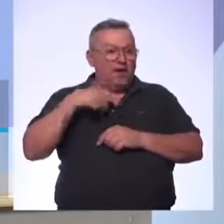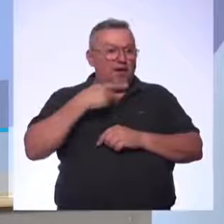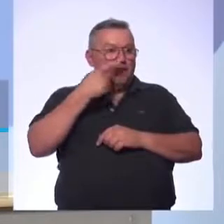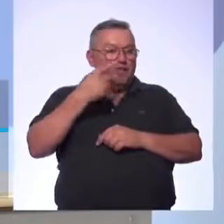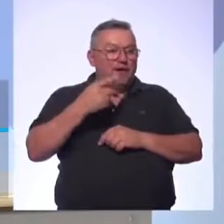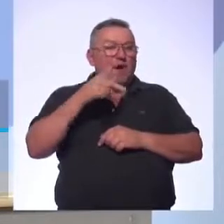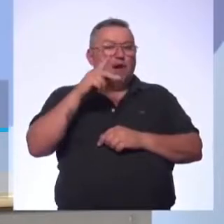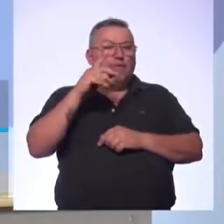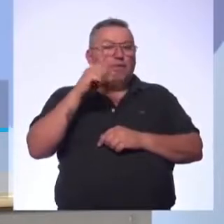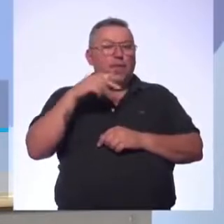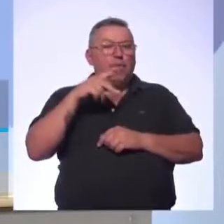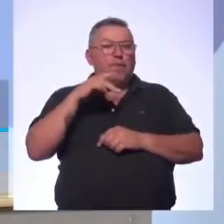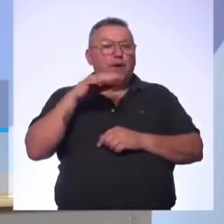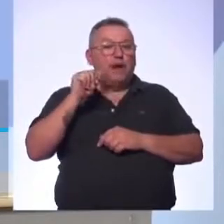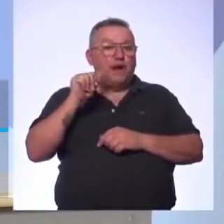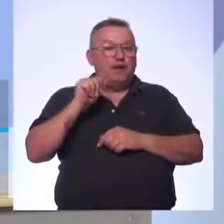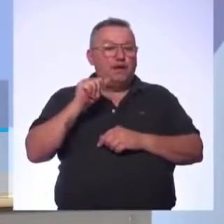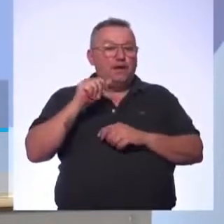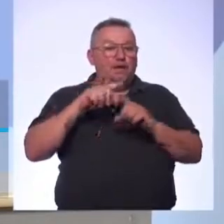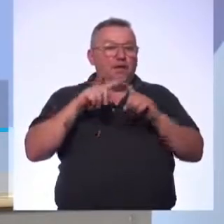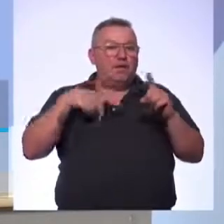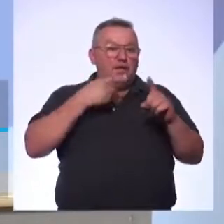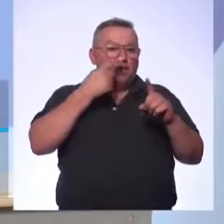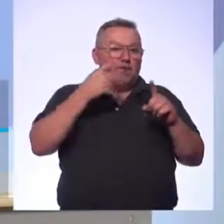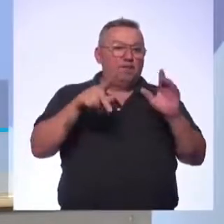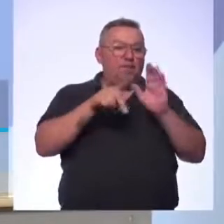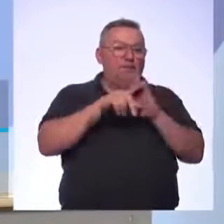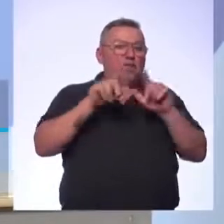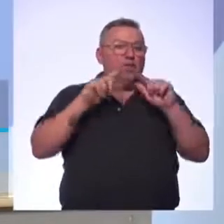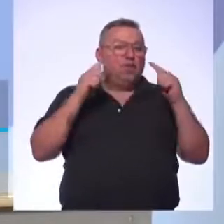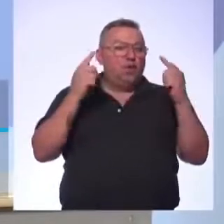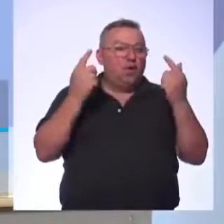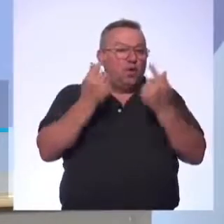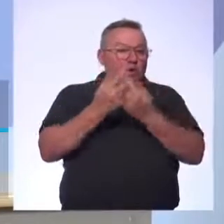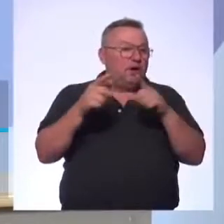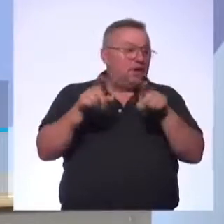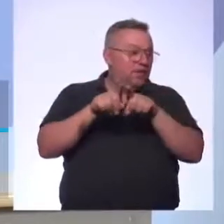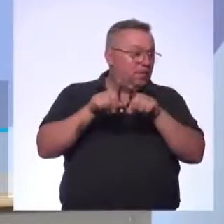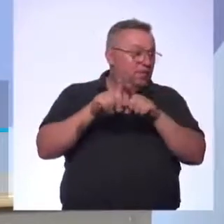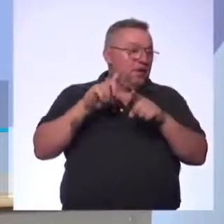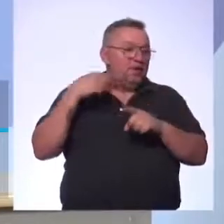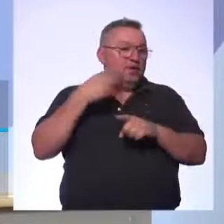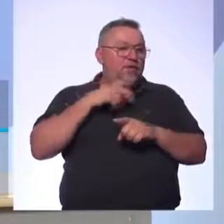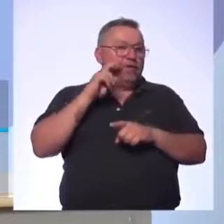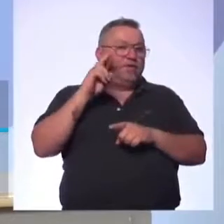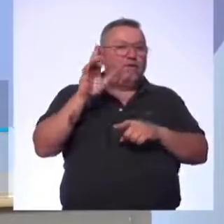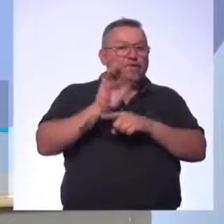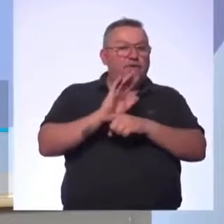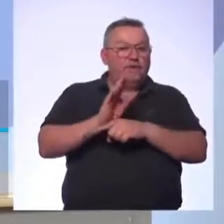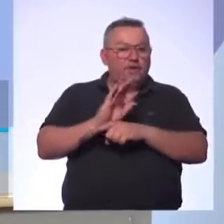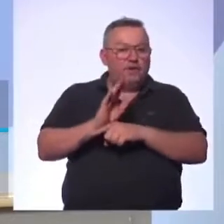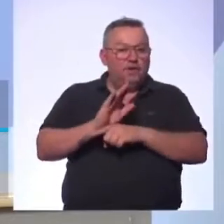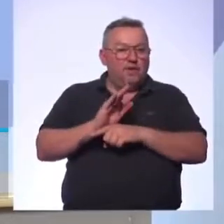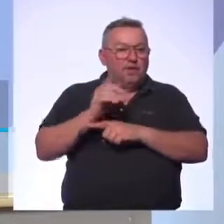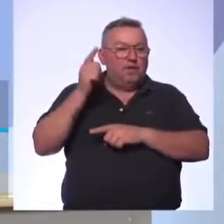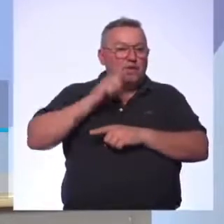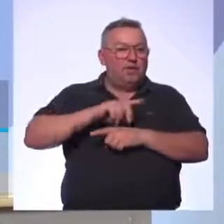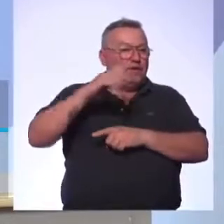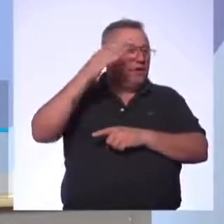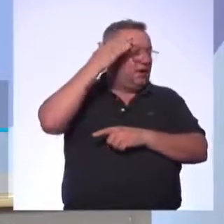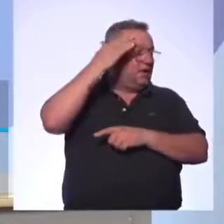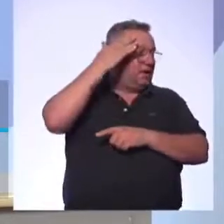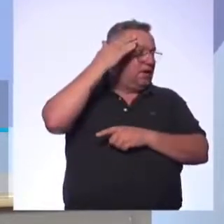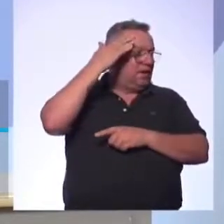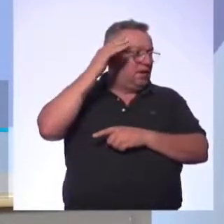de Pompeia também. Mas já que a gente está falando da questão geológica e dos vulcanismos, agora a gente vai assistir um videozinho para reforçar